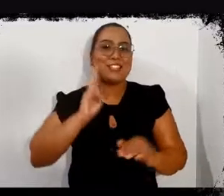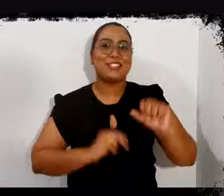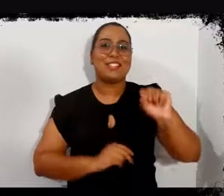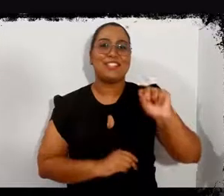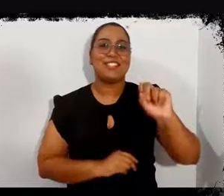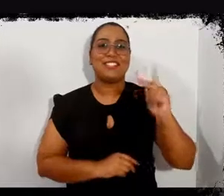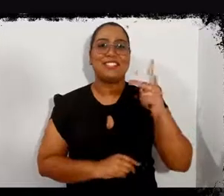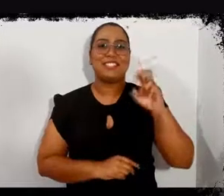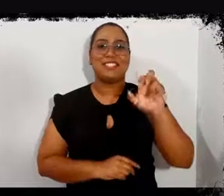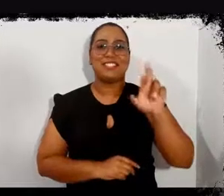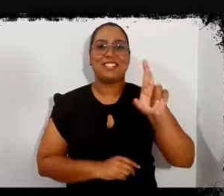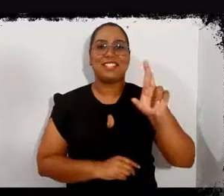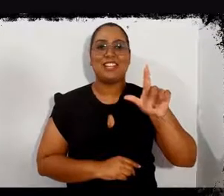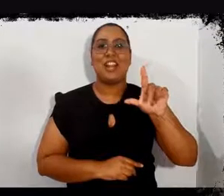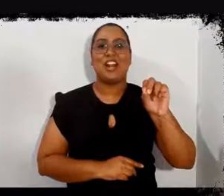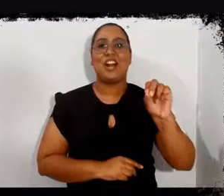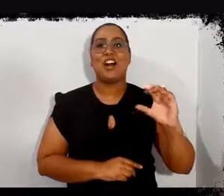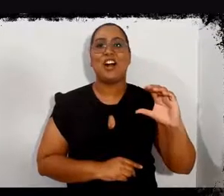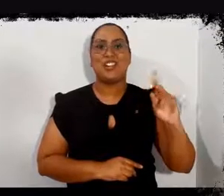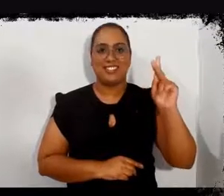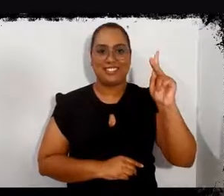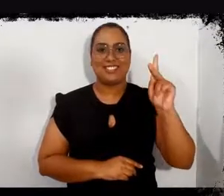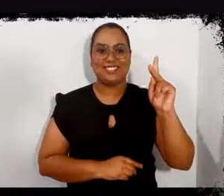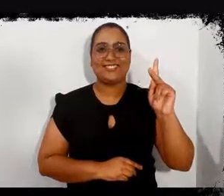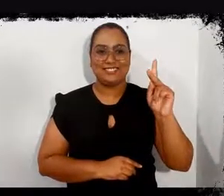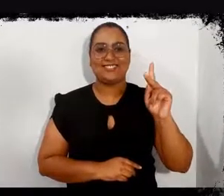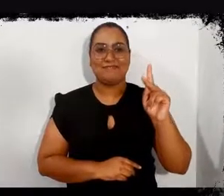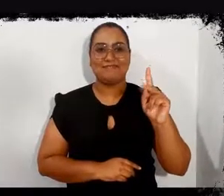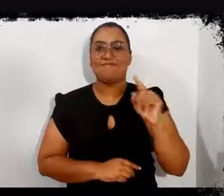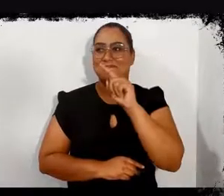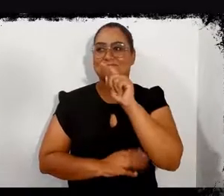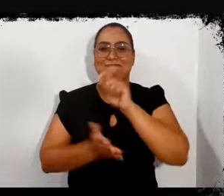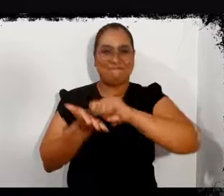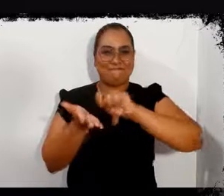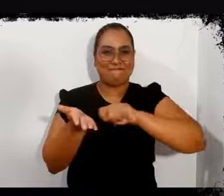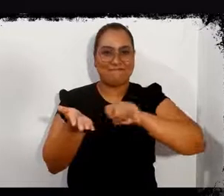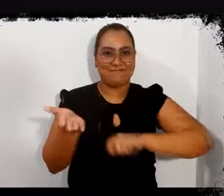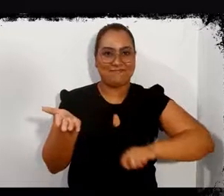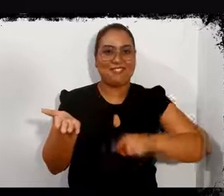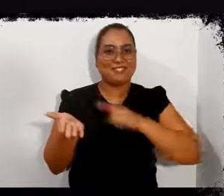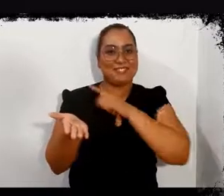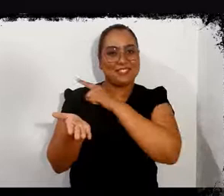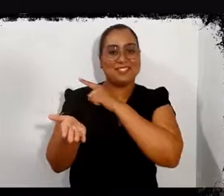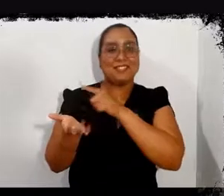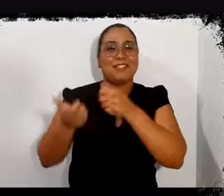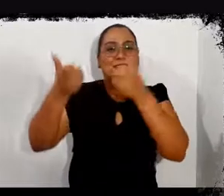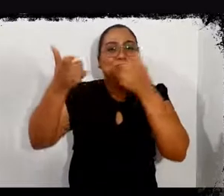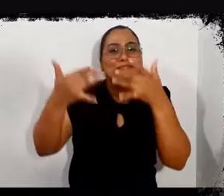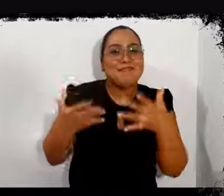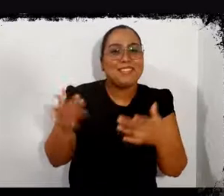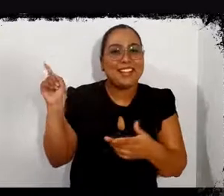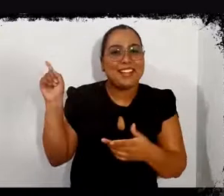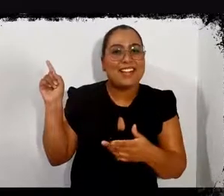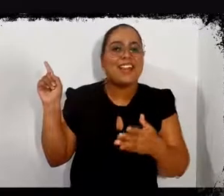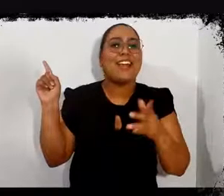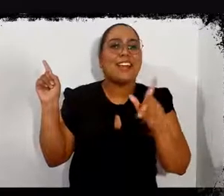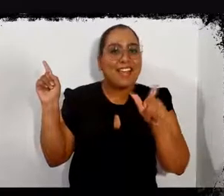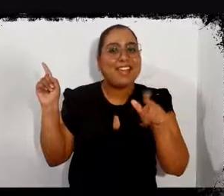obra Formas Simples tem grande importância para os estudos